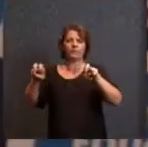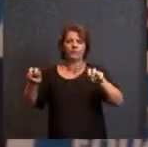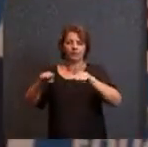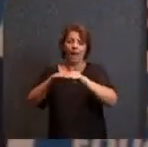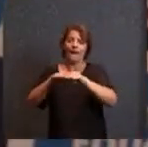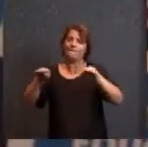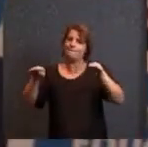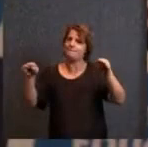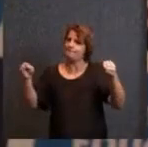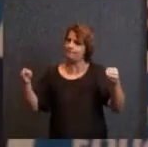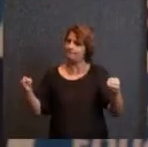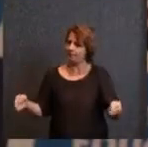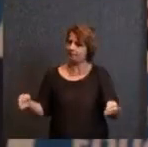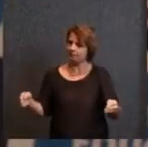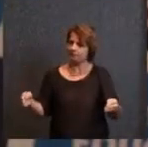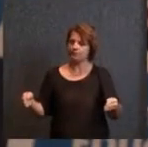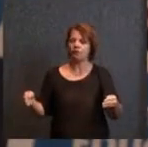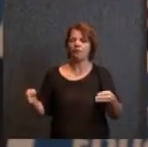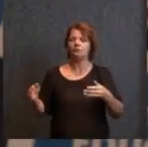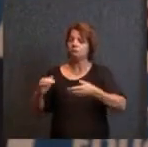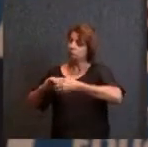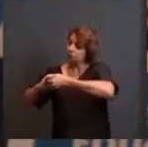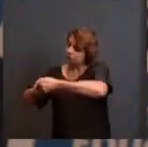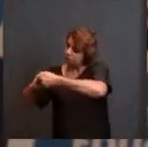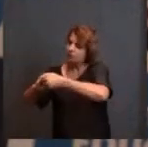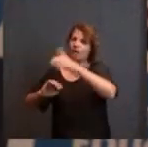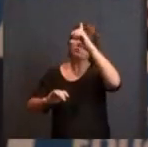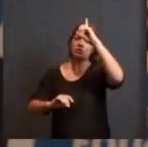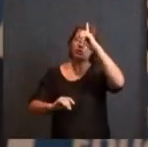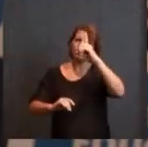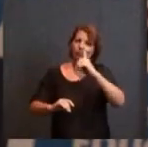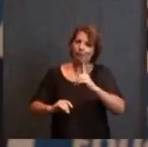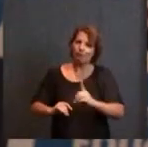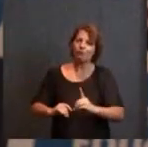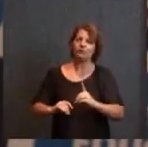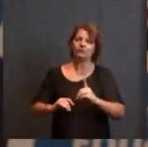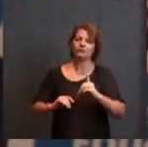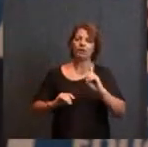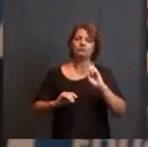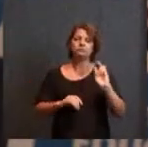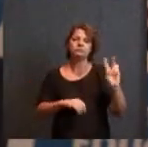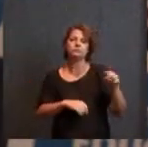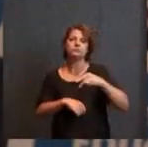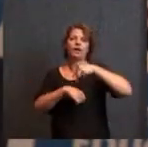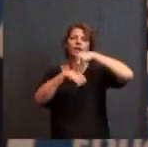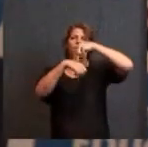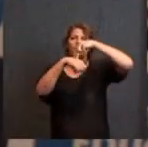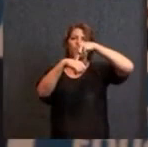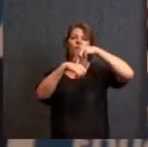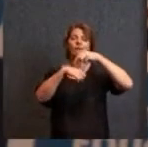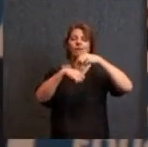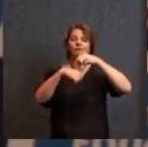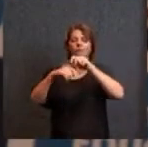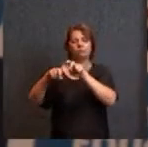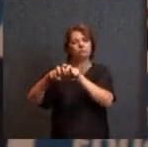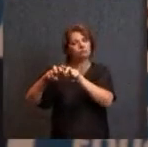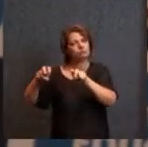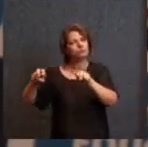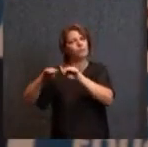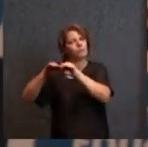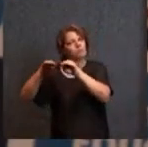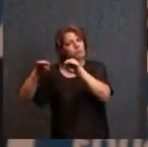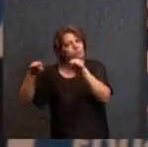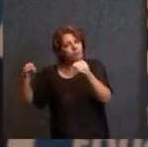aqui. Saúdo aqui os diretores, hoje nós estamos com a representação dos diretores aqui